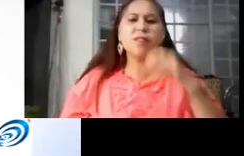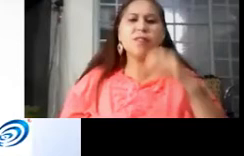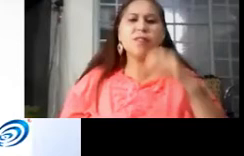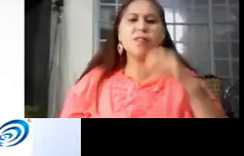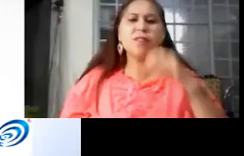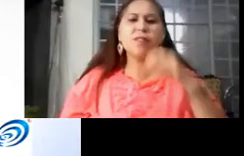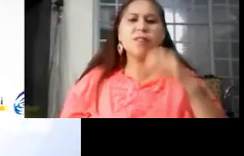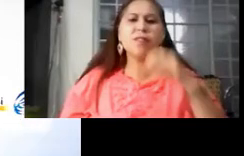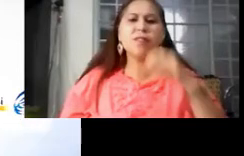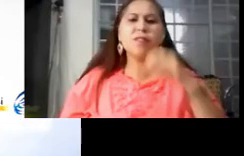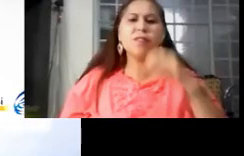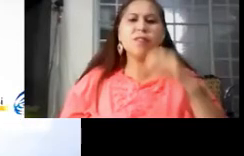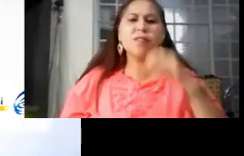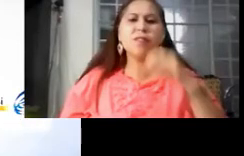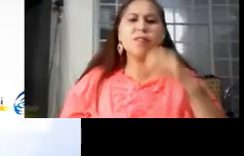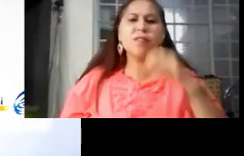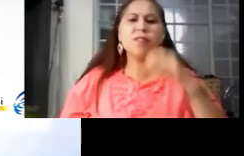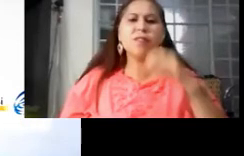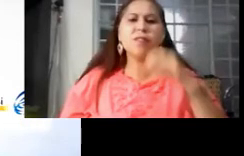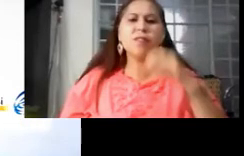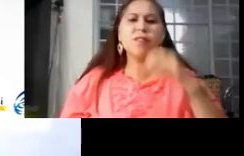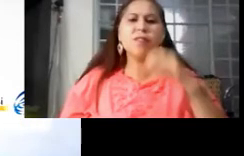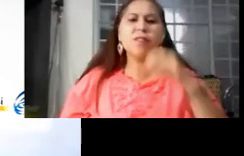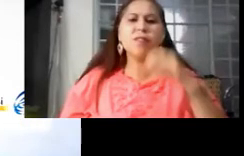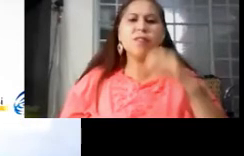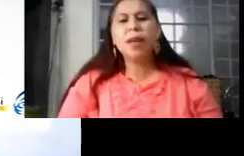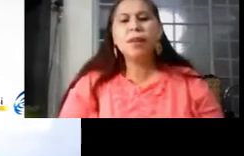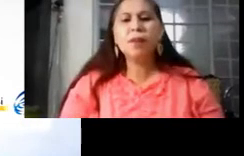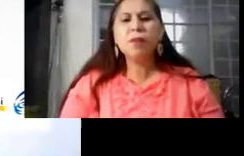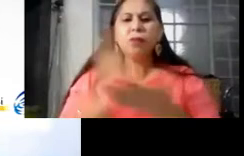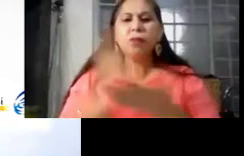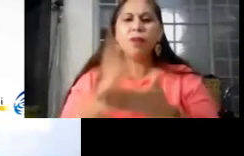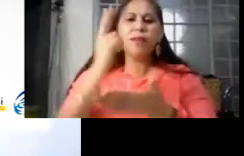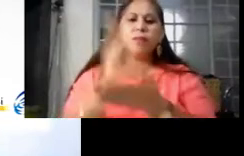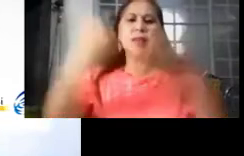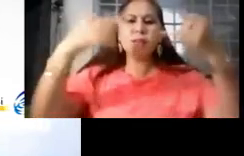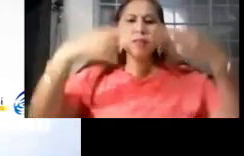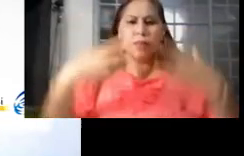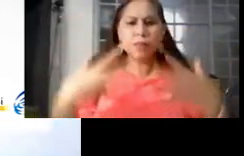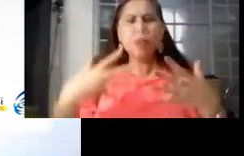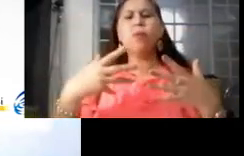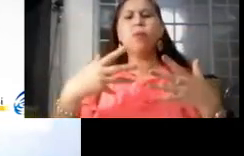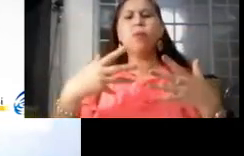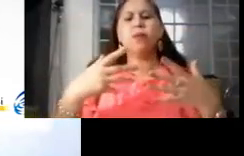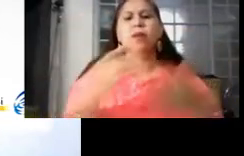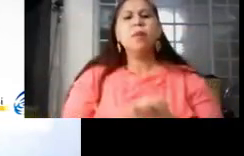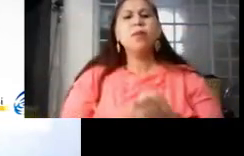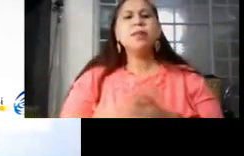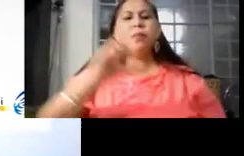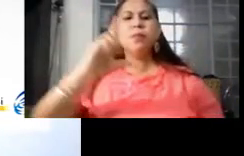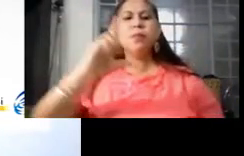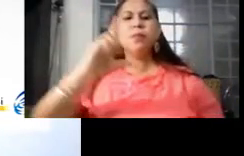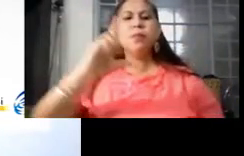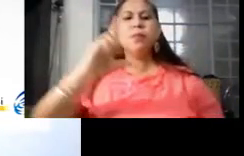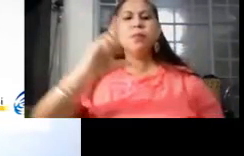Pronto. O segundo slide, ele também vai continuar explicando essa mesma coisa. Por exemplo,